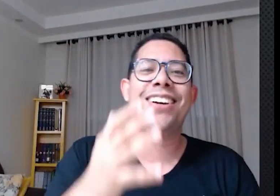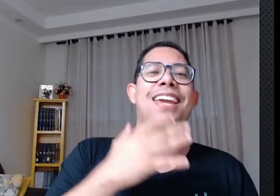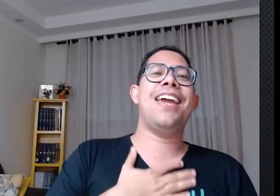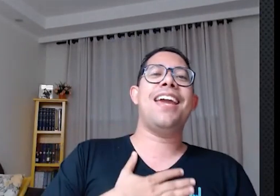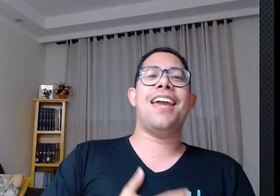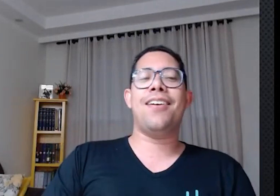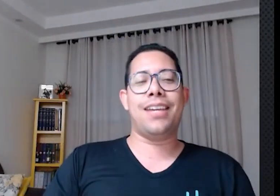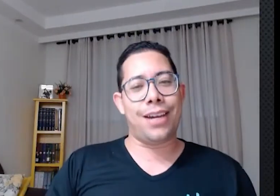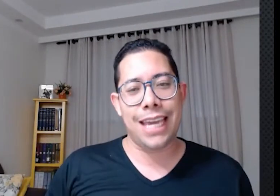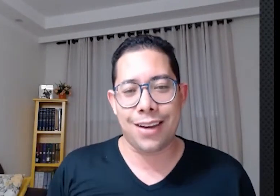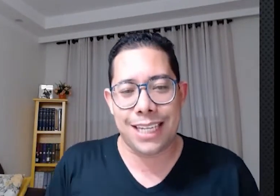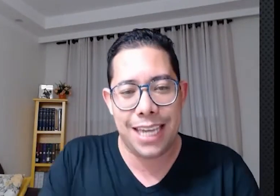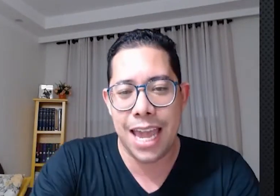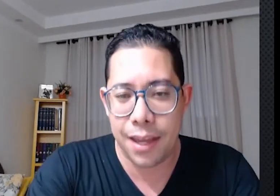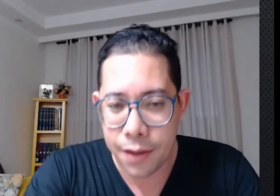Sim! Ok.